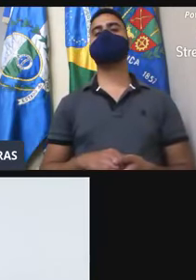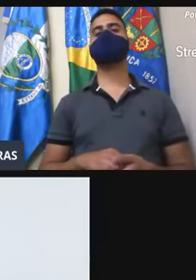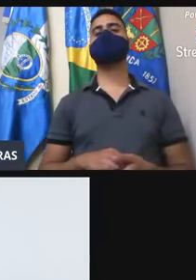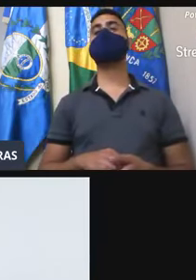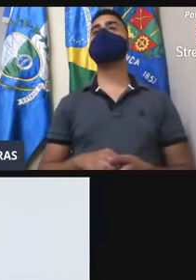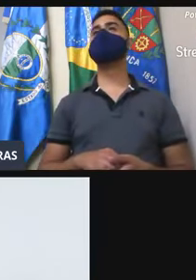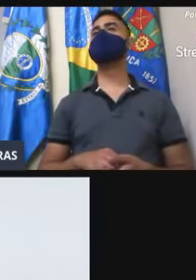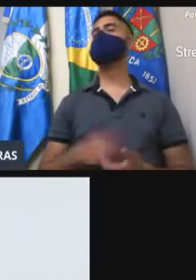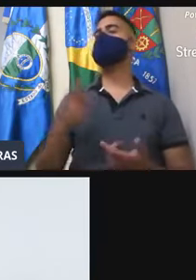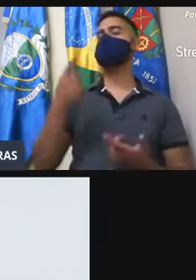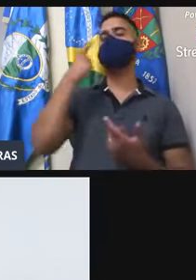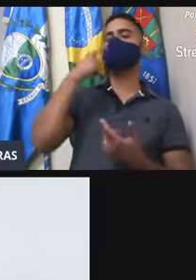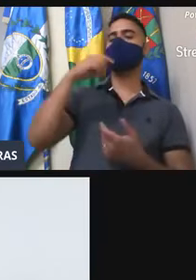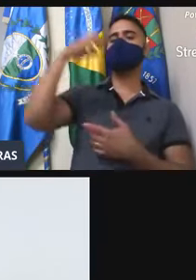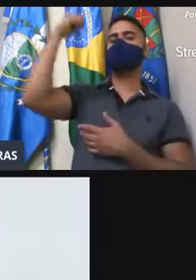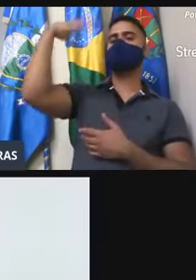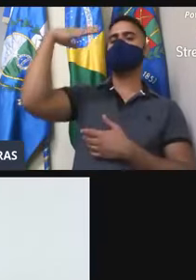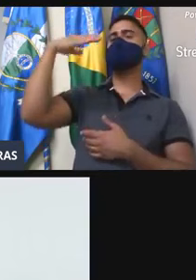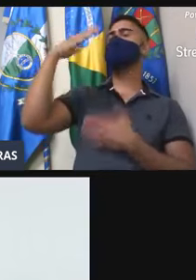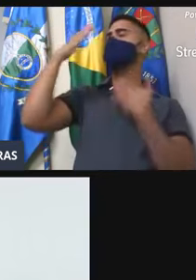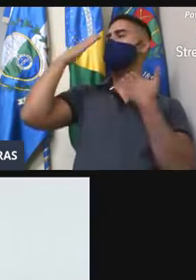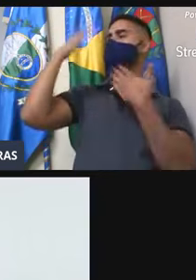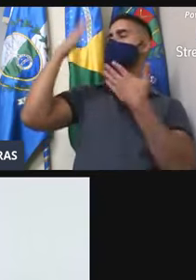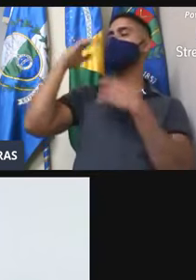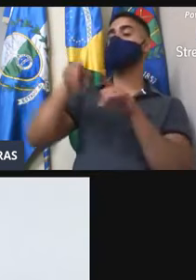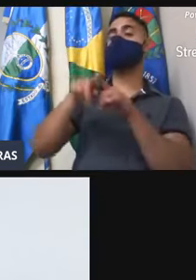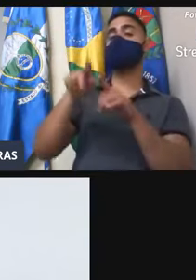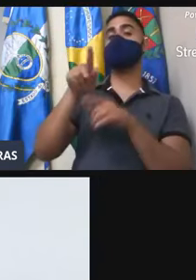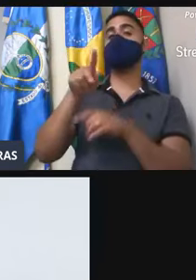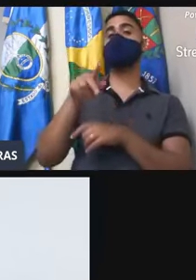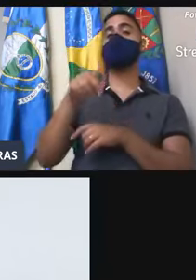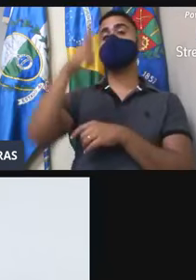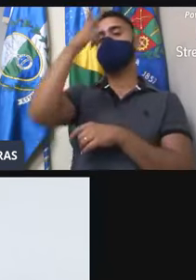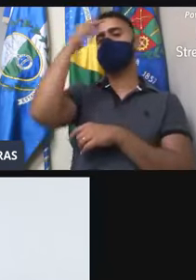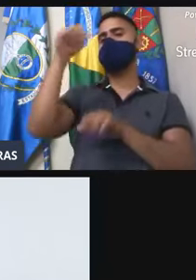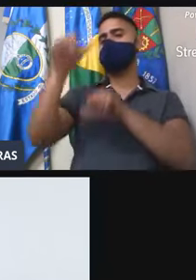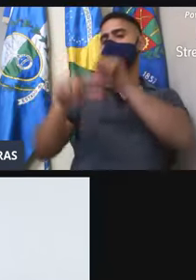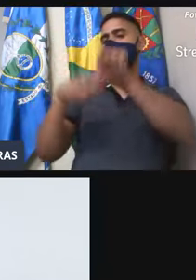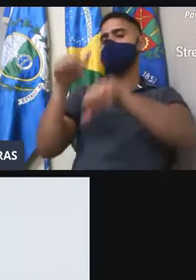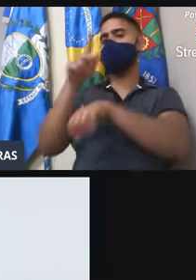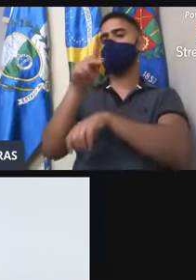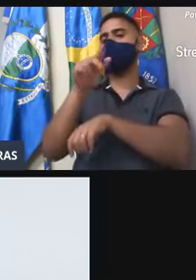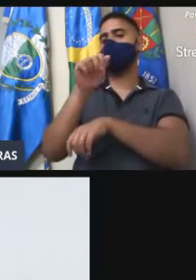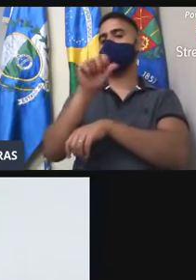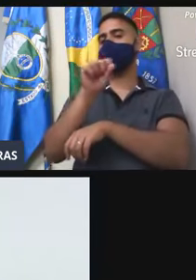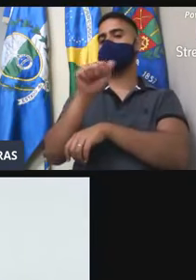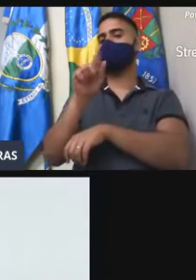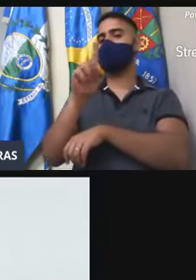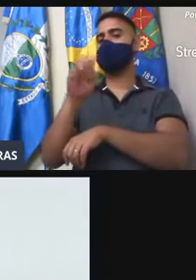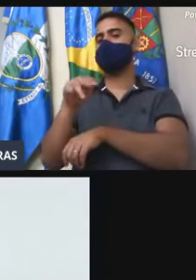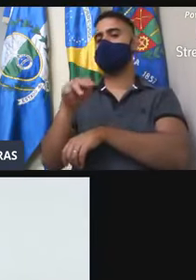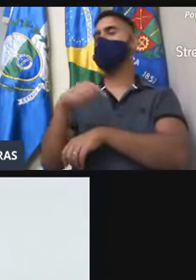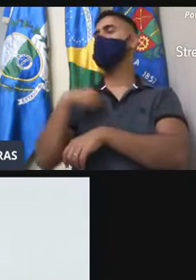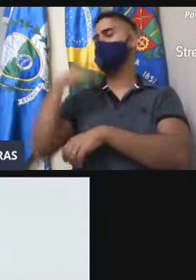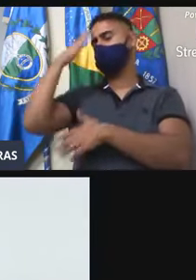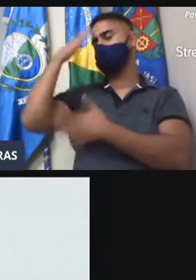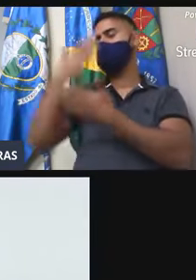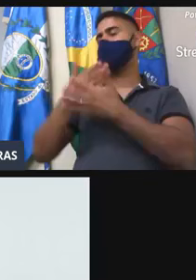gente vê essas lâmpadas, lá na passagem agradecer o nosso prefeito também, que trocou todas, entendeu? Acredito, eu sei disso,